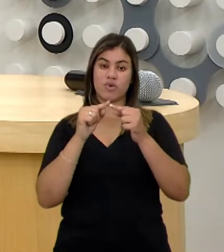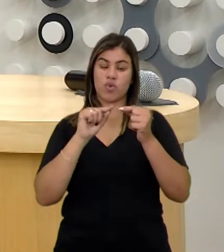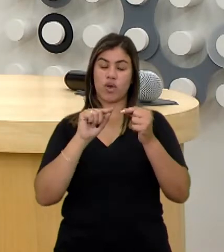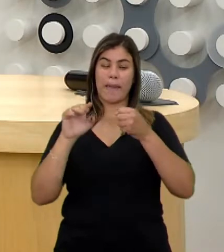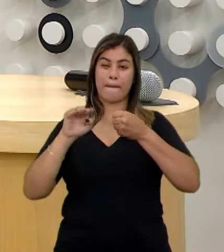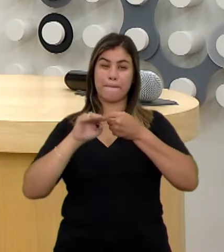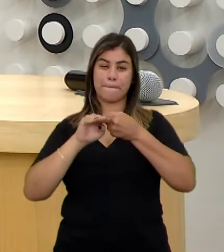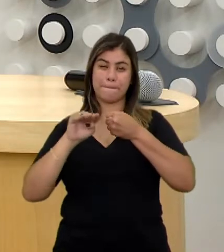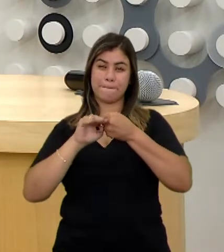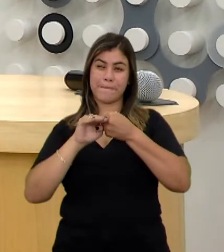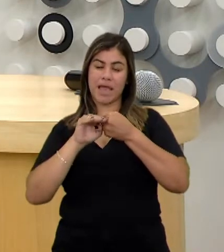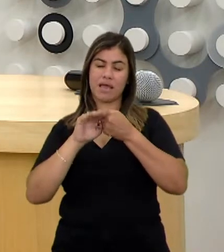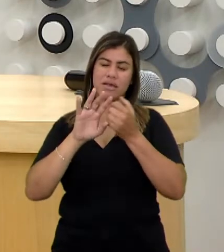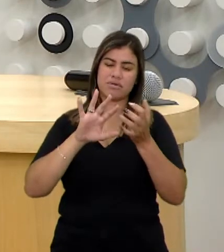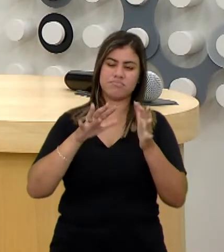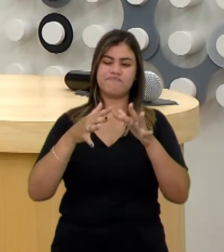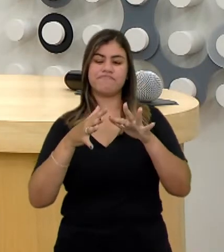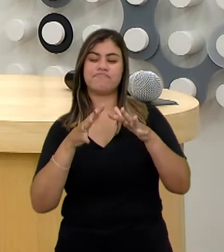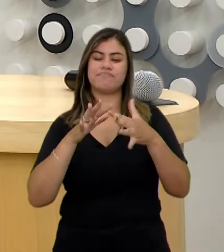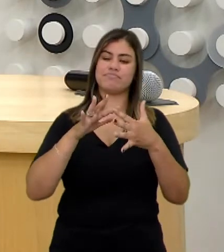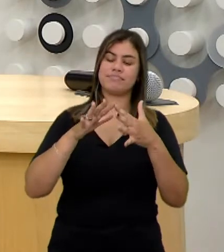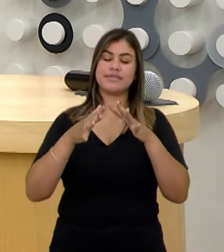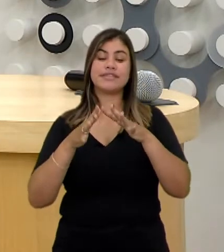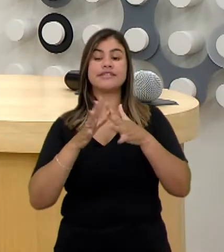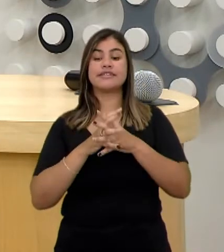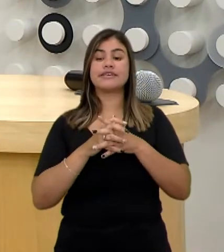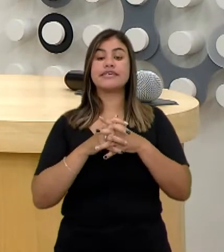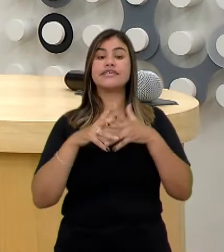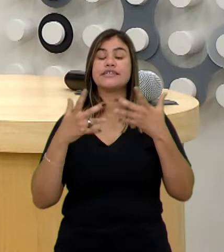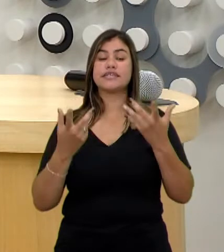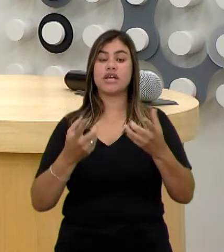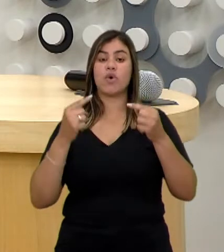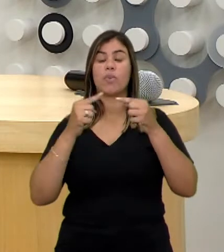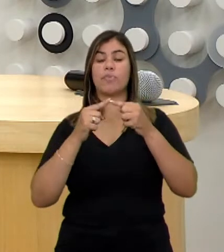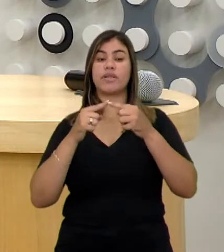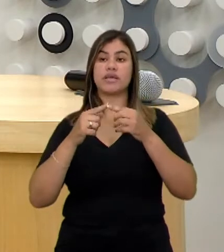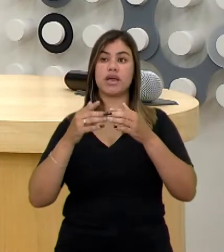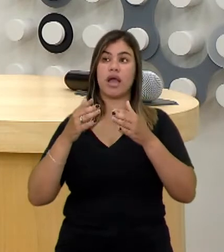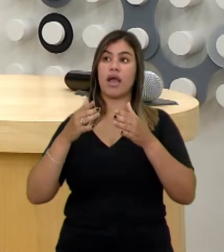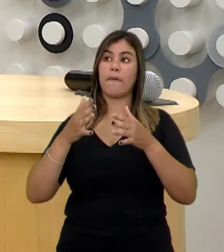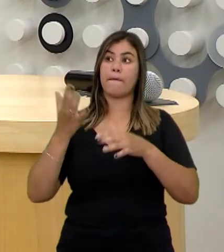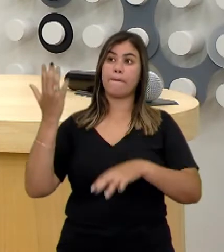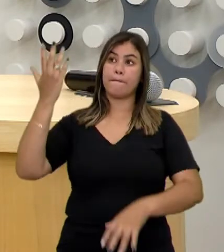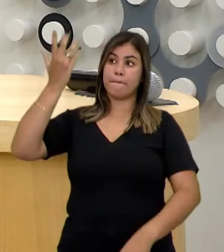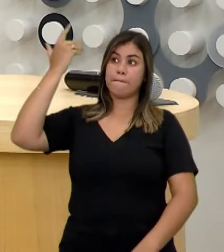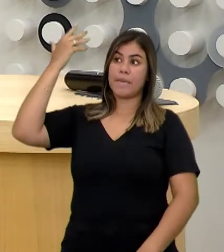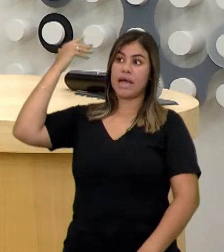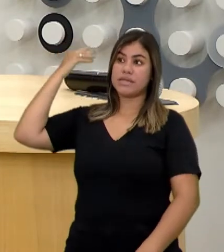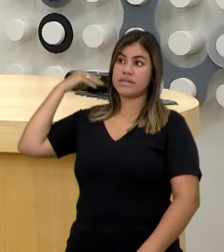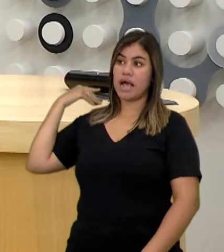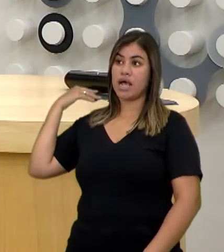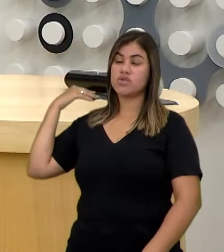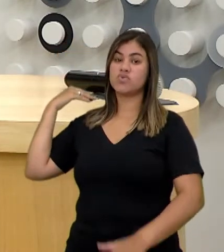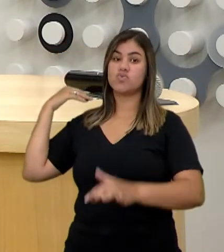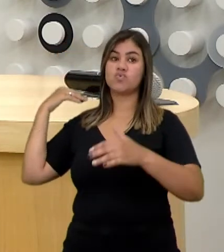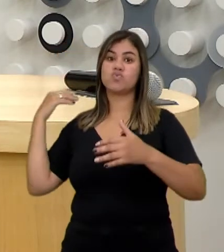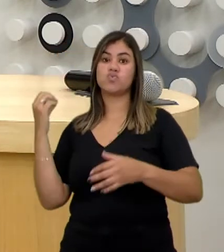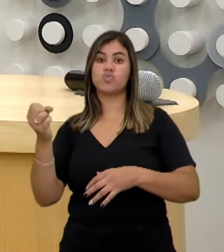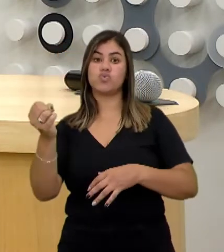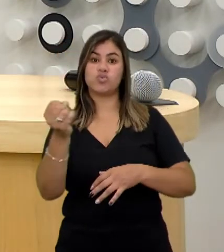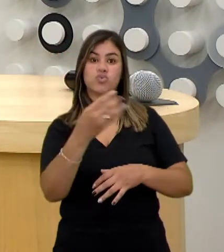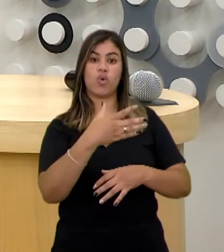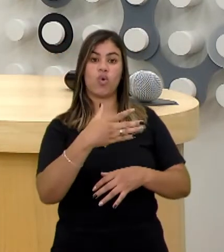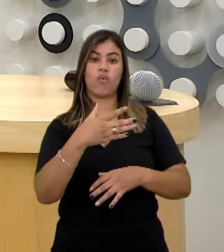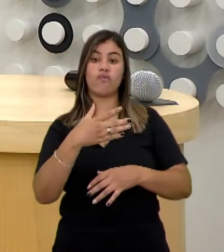intermediário, meio, né? Então ele está entre o que é mais antigo, né, desse éon com o que é mais novo, que